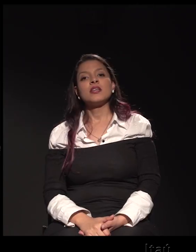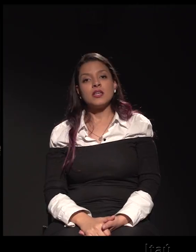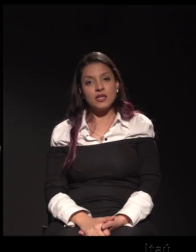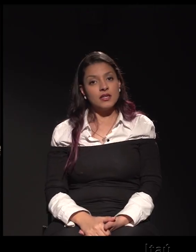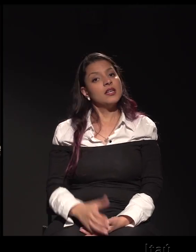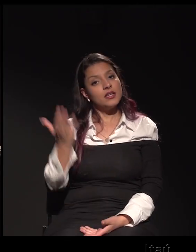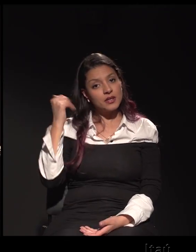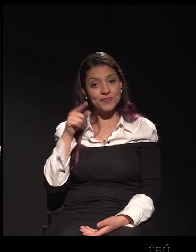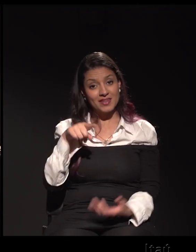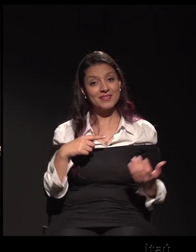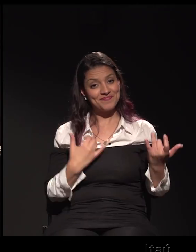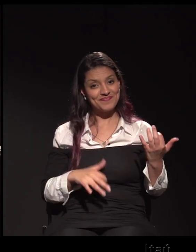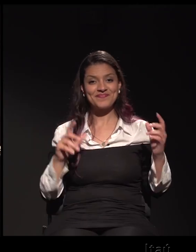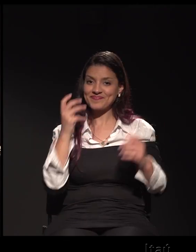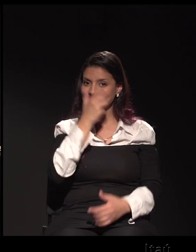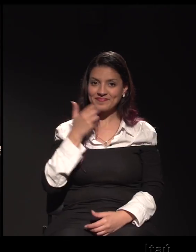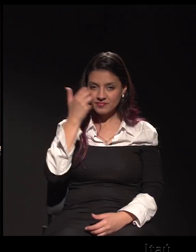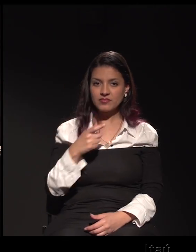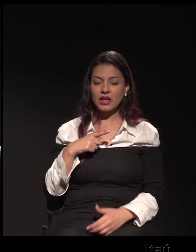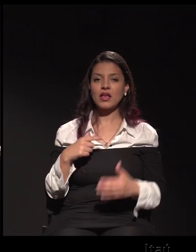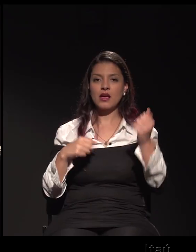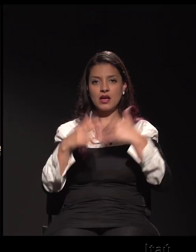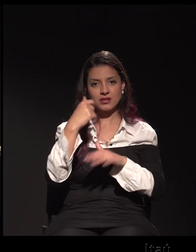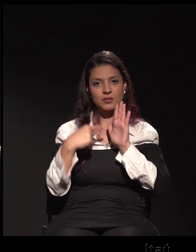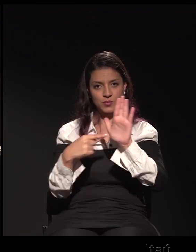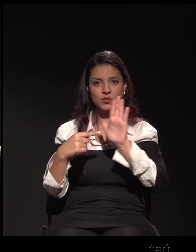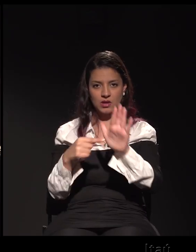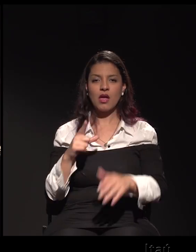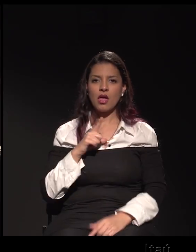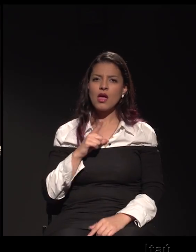enquanto você cantava, eu já fui pondo esse slide falando do corpo de Apazão.